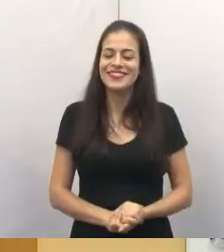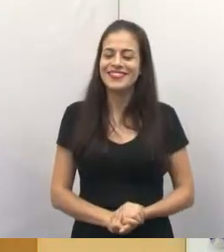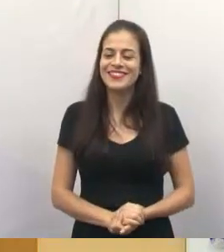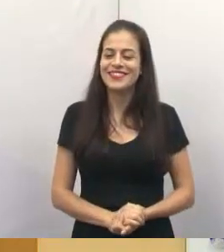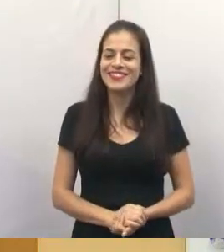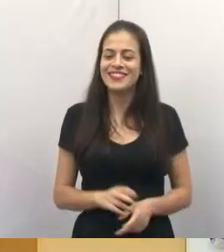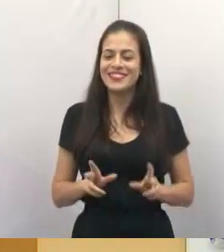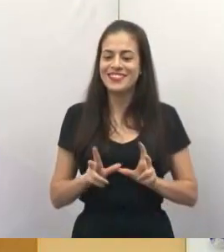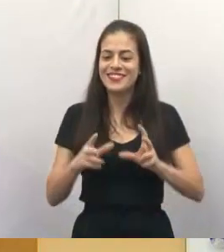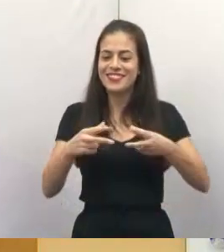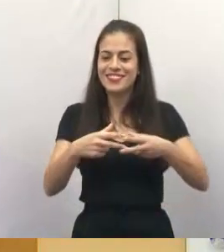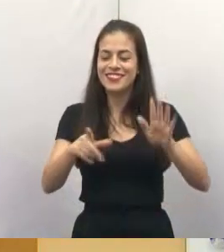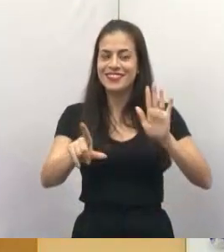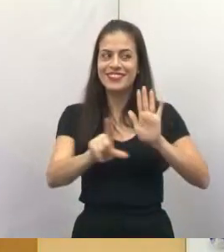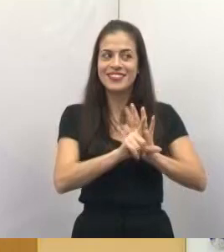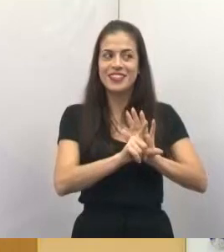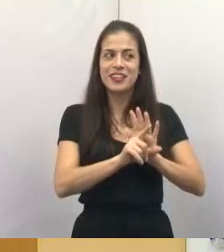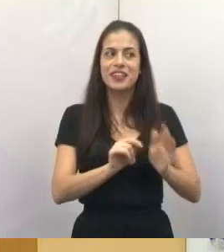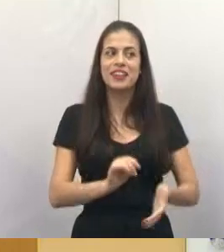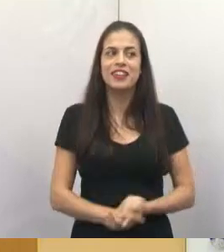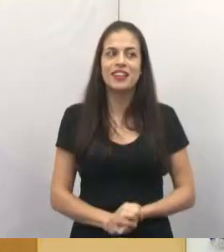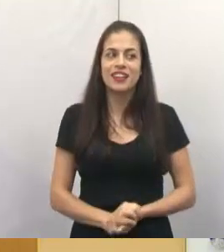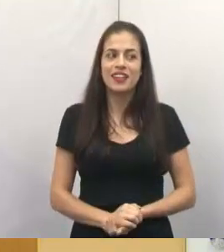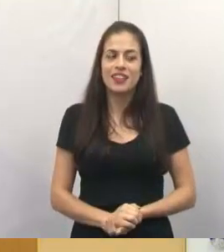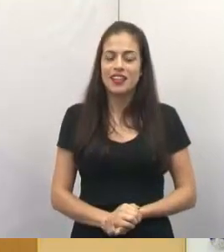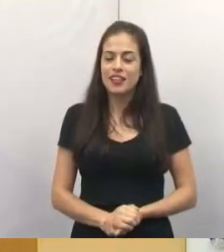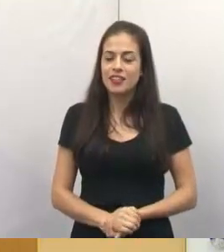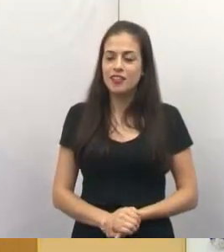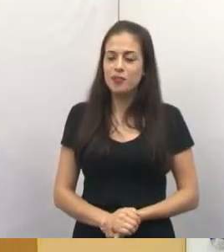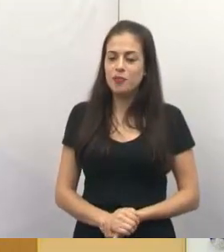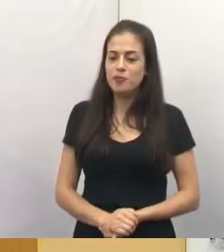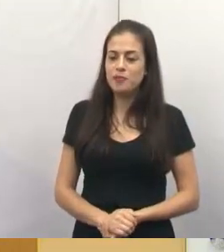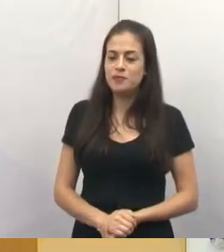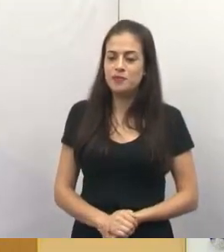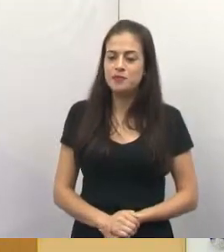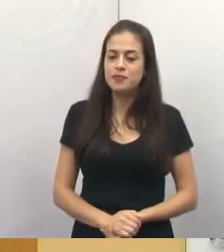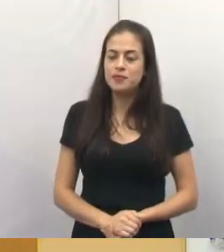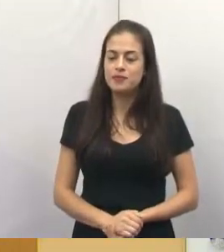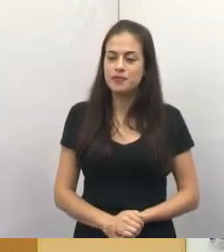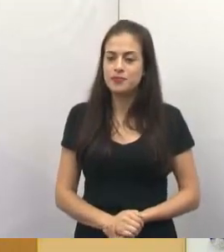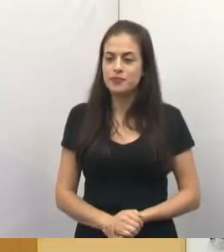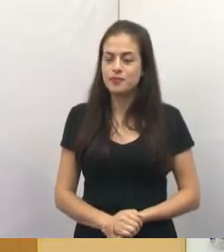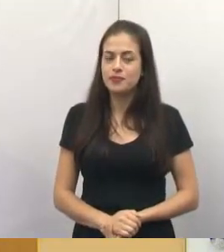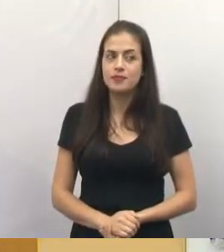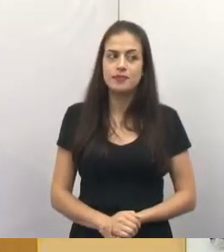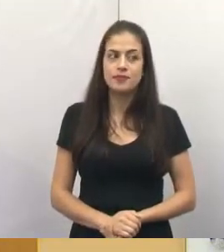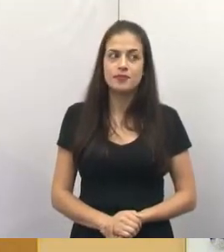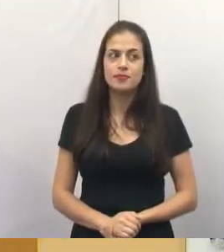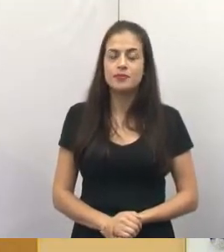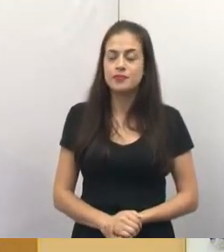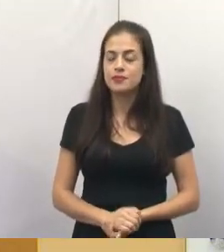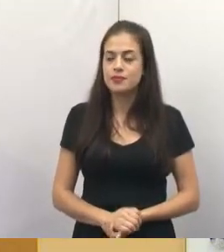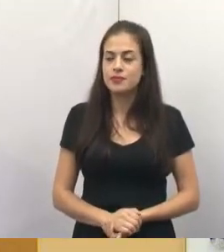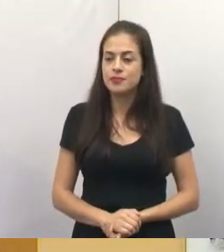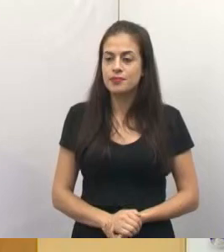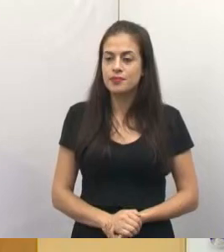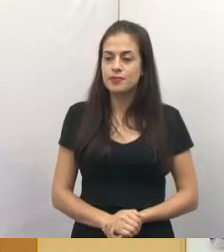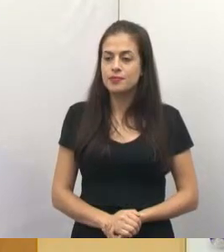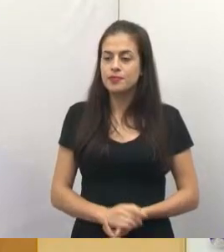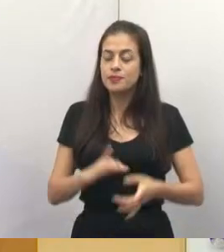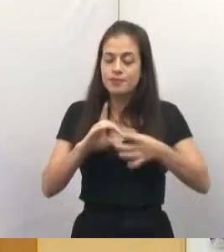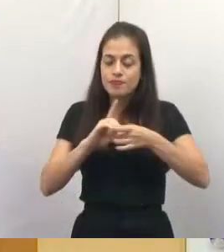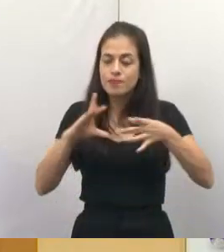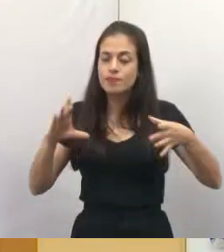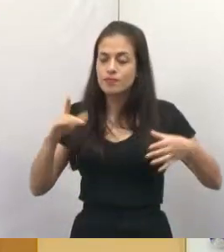casa de lei, uma casa que a gente tem que ter a democracia da fala, né? Para